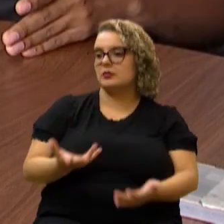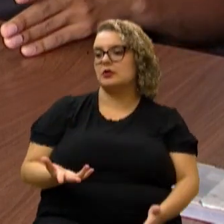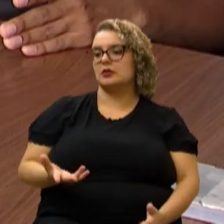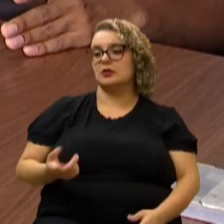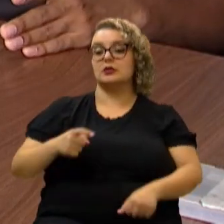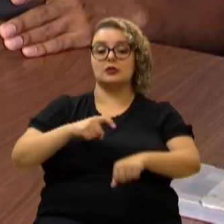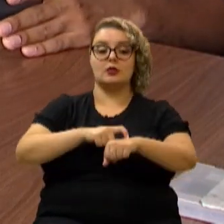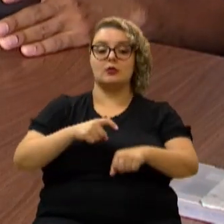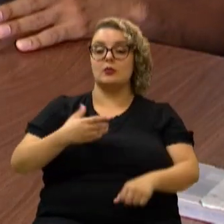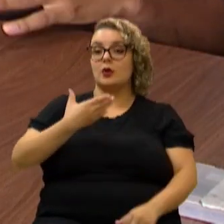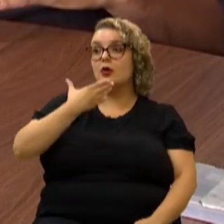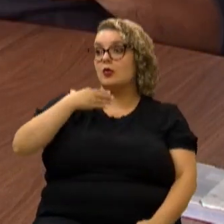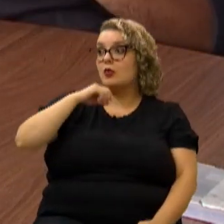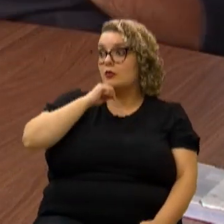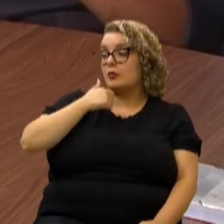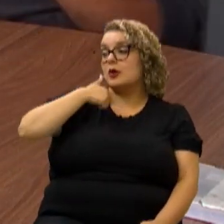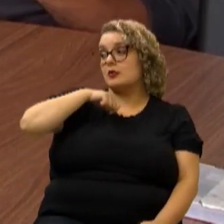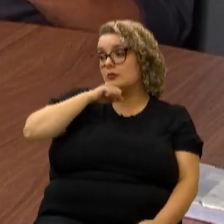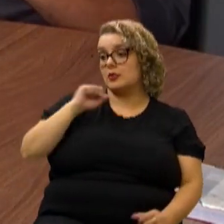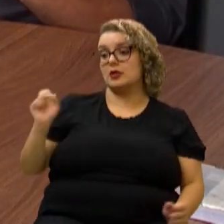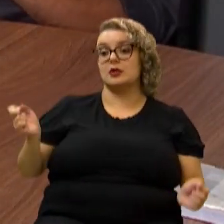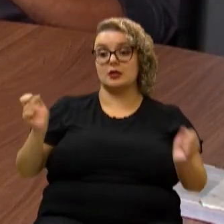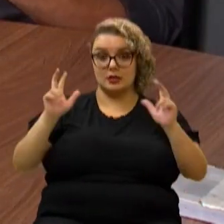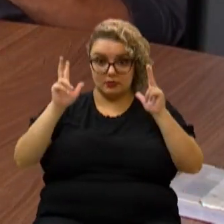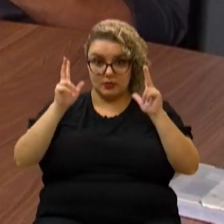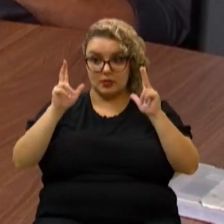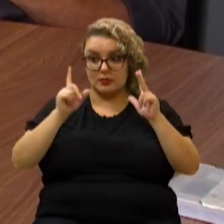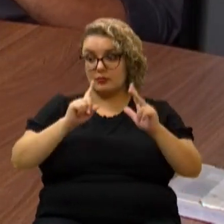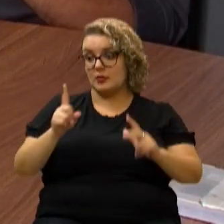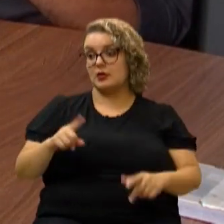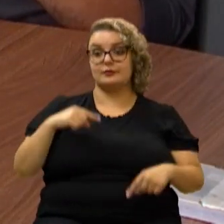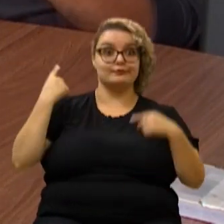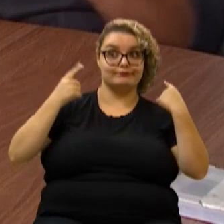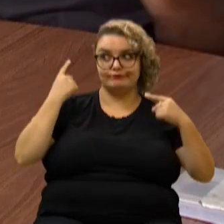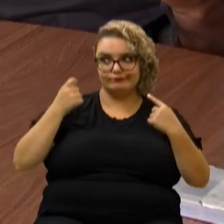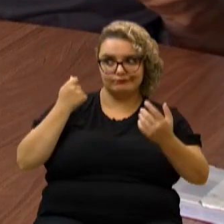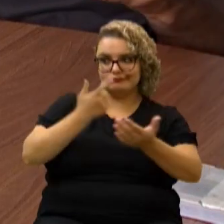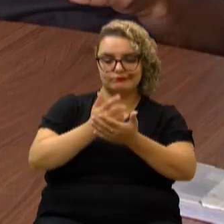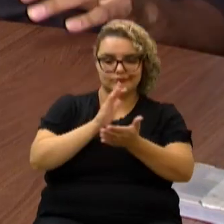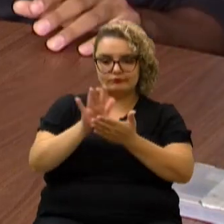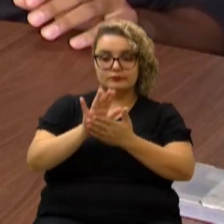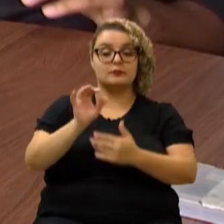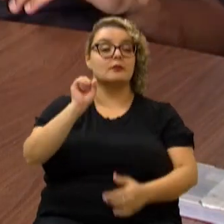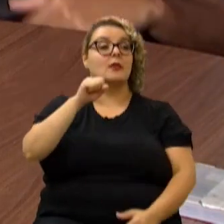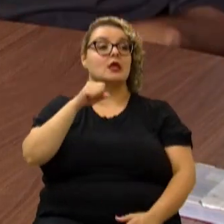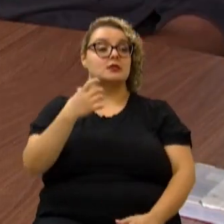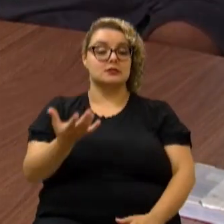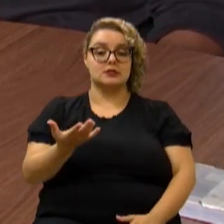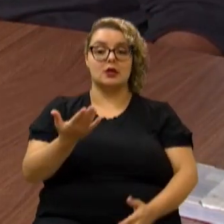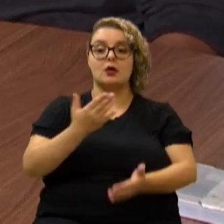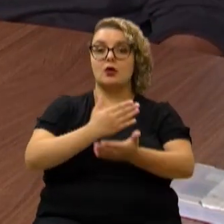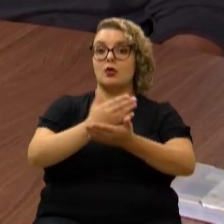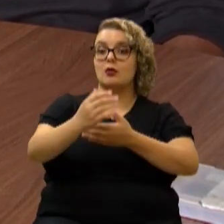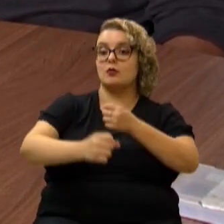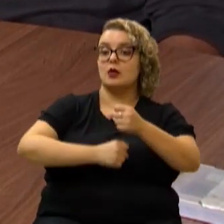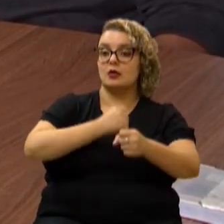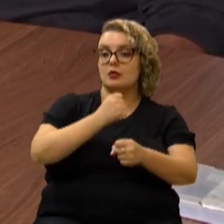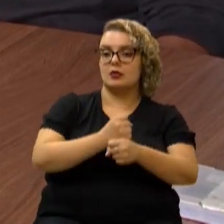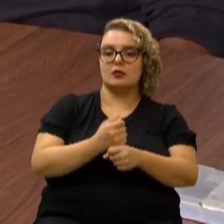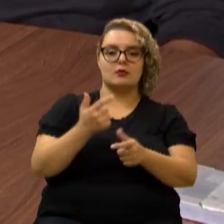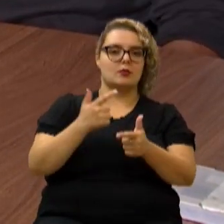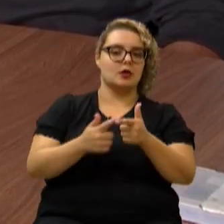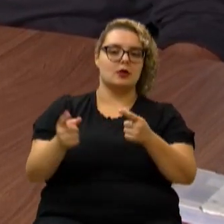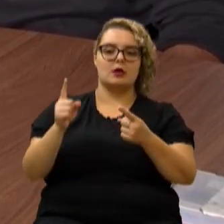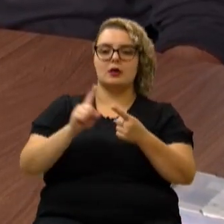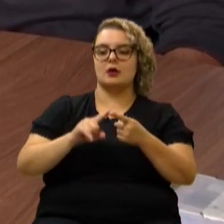todo ano, né? Então é uma situação que os pais devem ficar bem atentos para não cometer tanta loucura, né? Sim, começo de